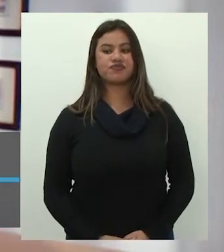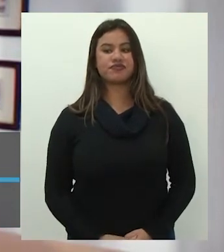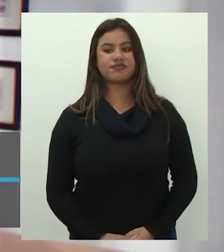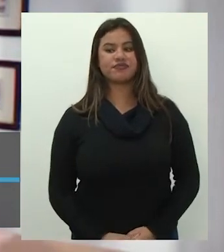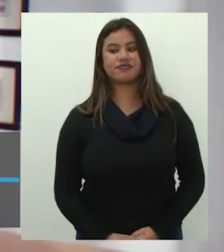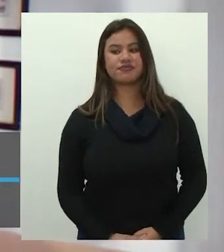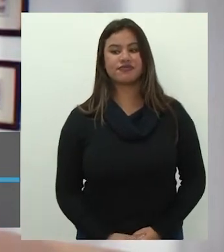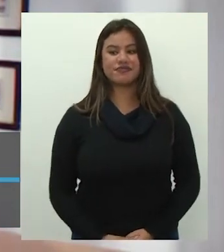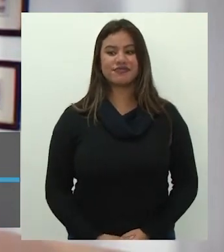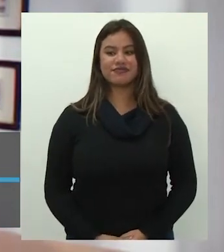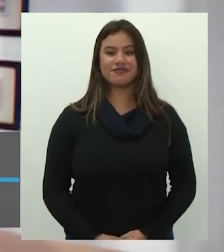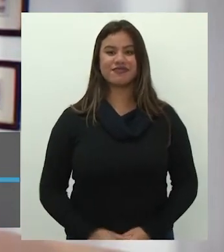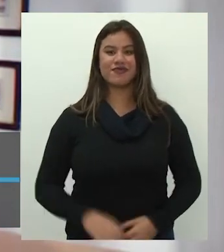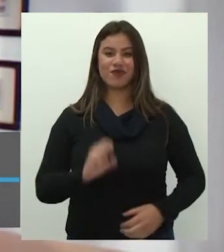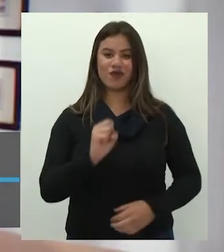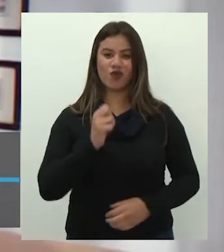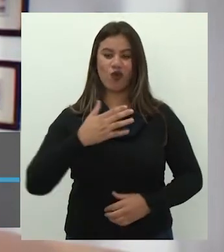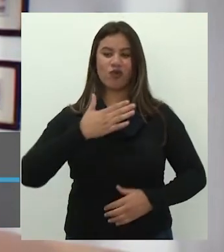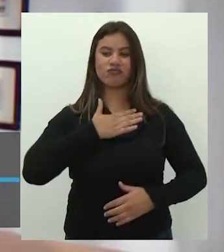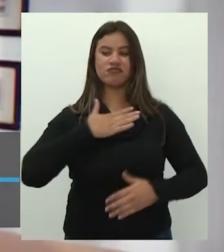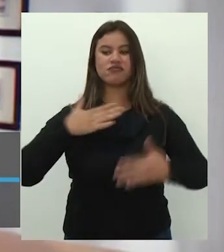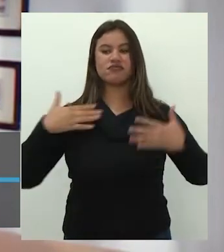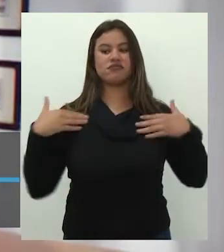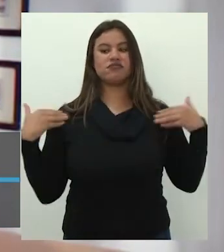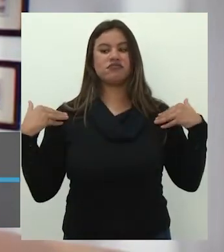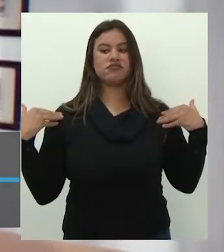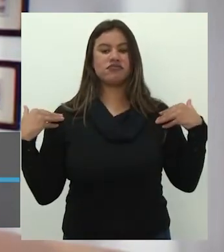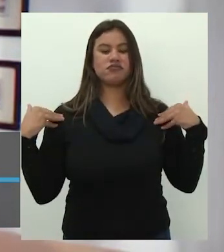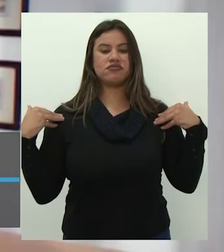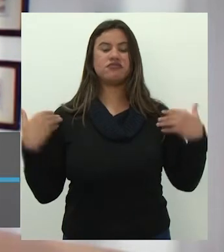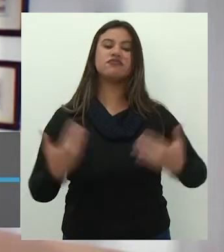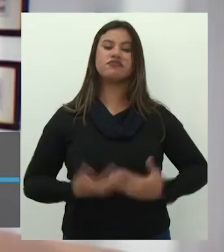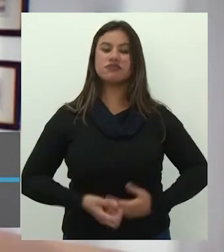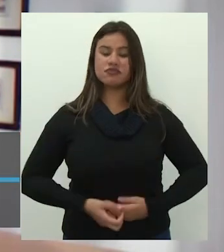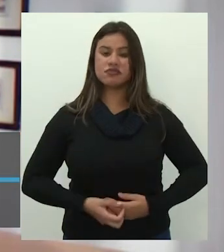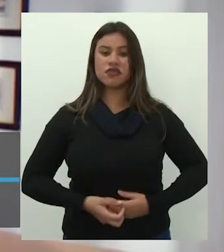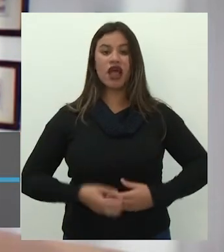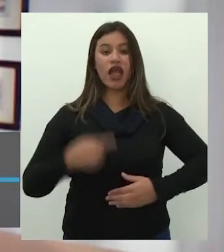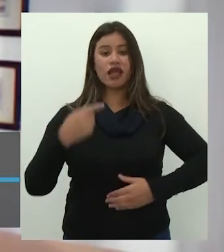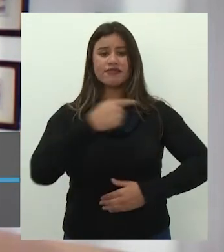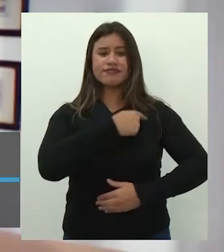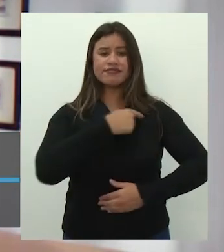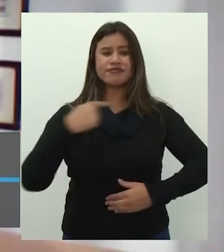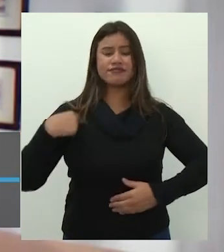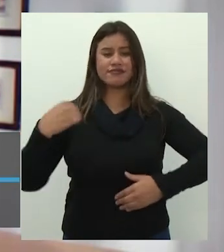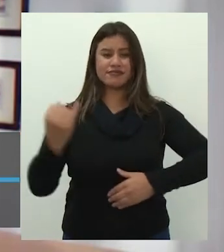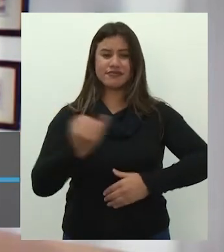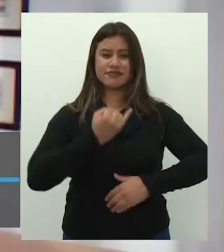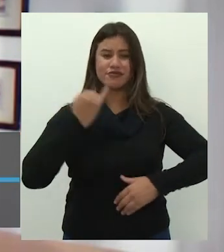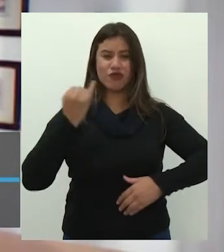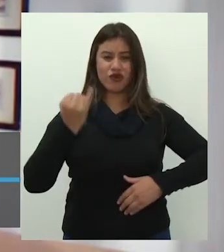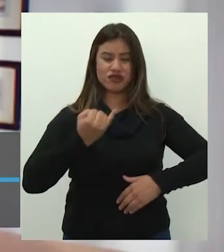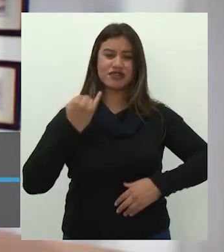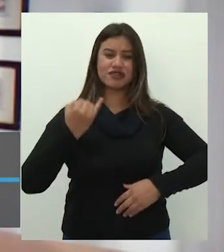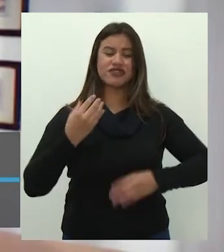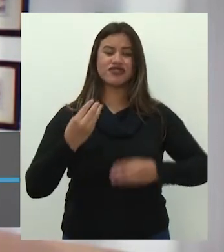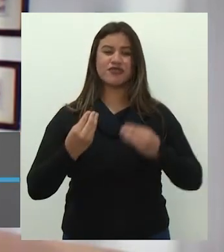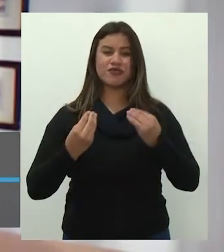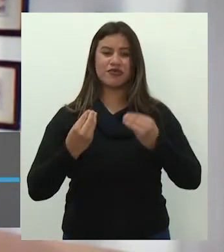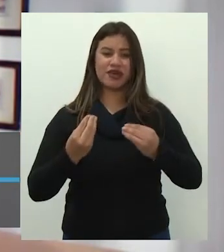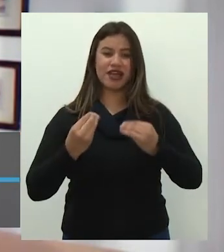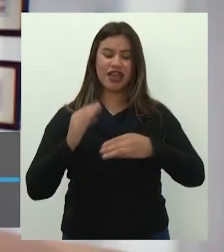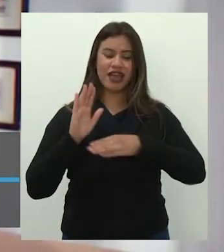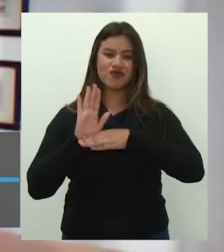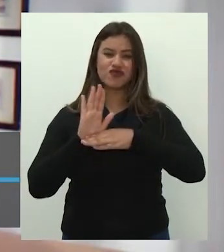ou posterior do tórax. Essa musculatura é super importante para nós mantermos